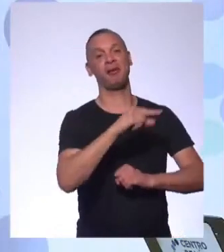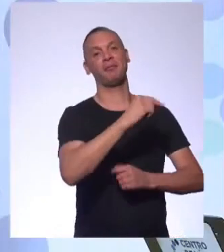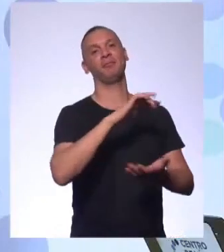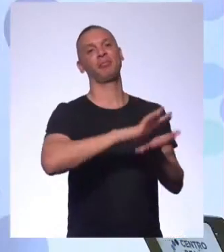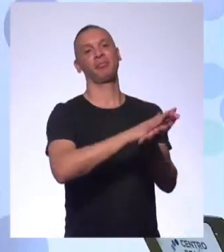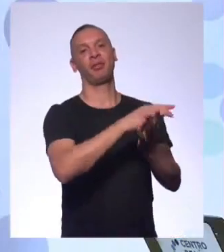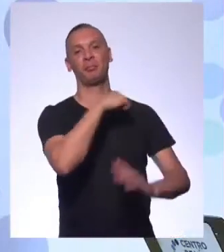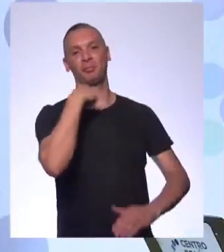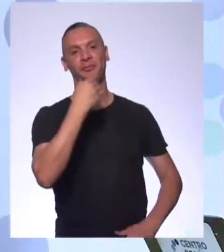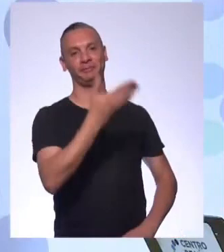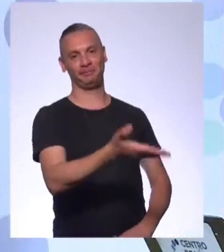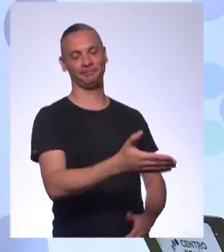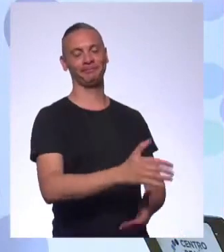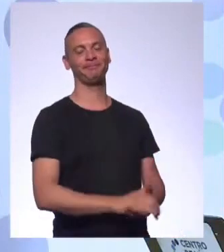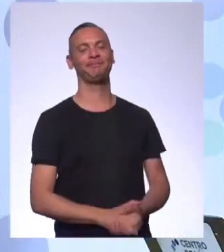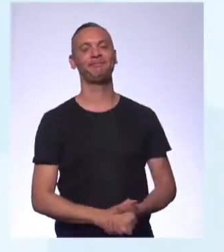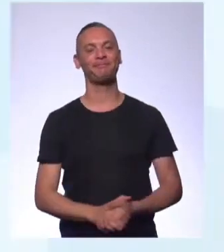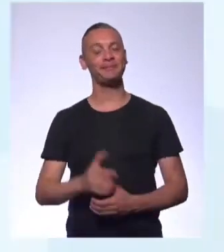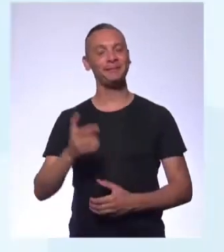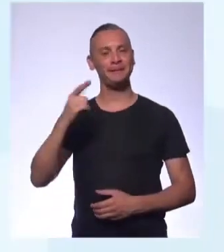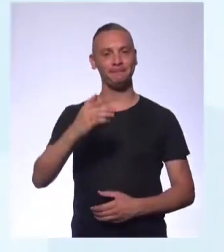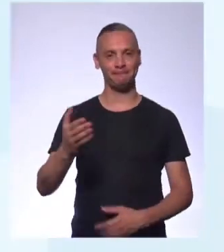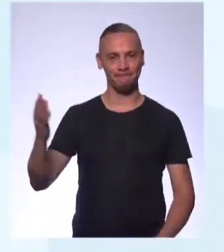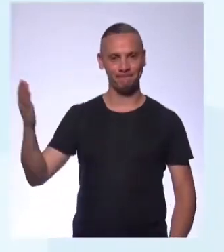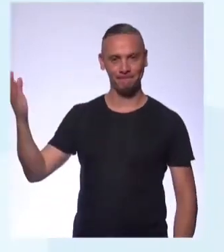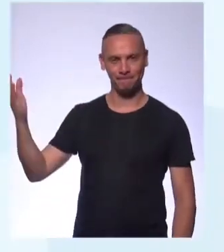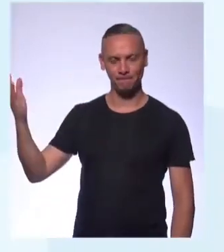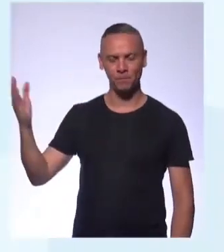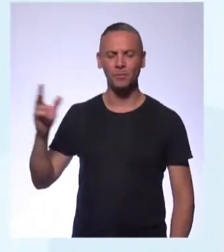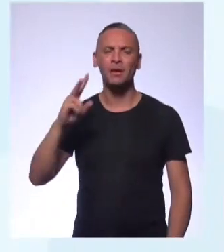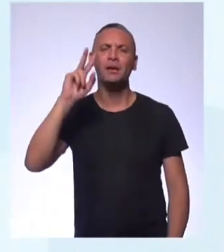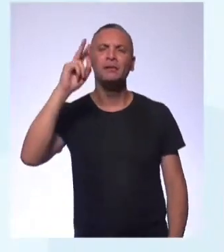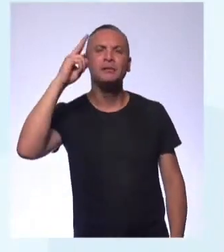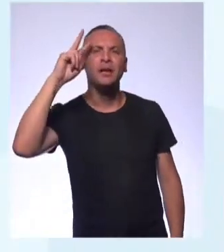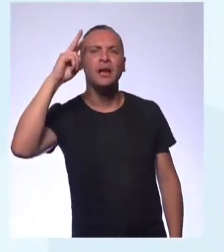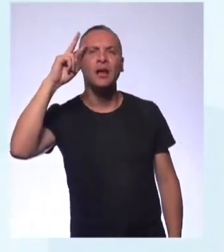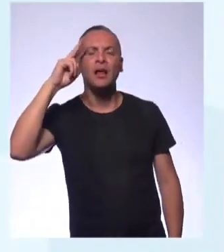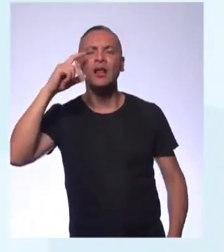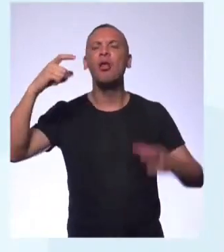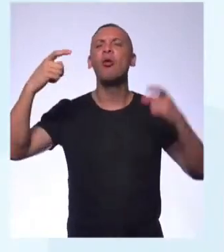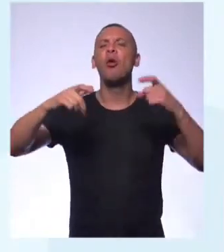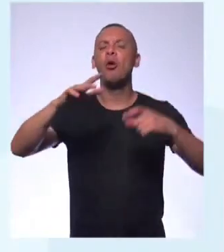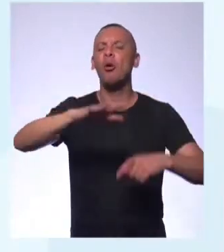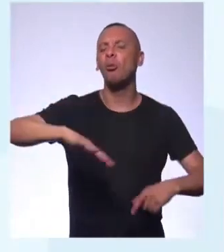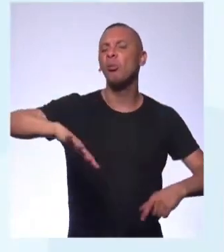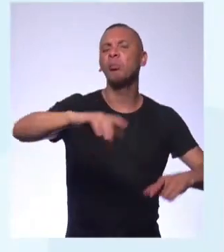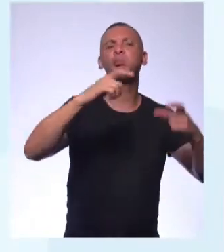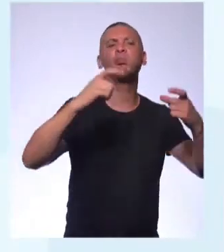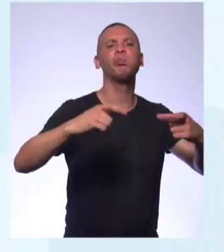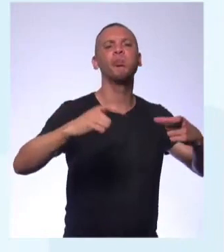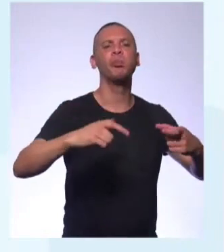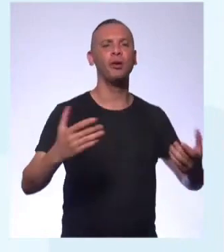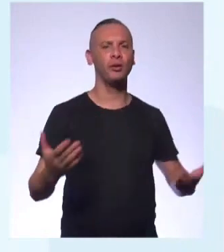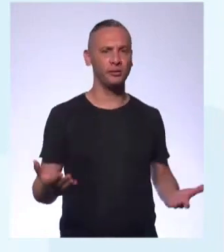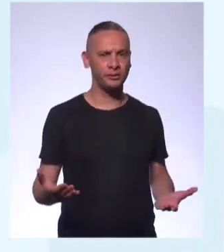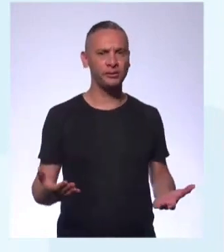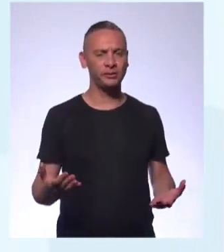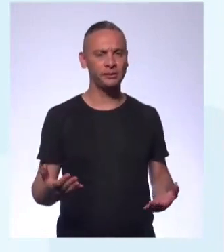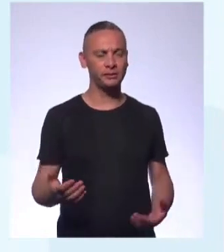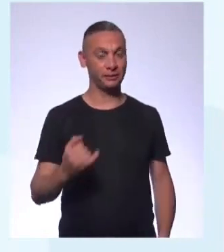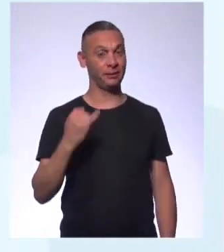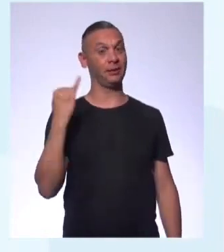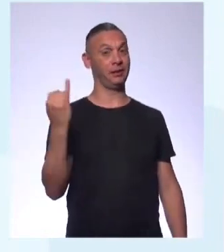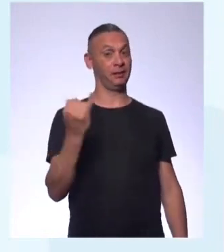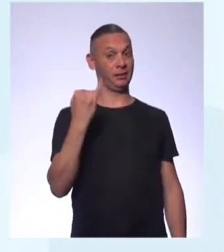então, continuando aqui. Onde a história se desenvolve? Vamos lá então, onde se passa a história? Isso é importante, então para